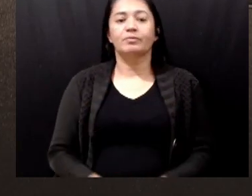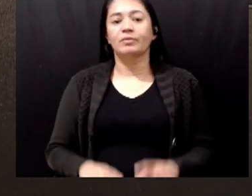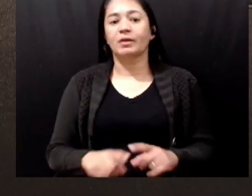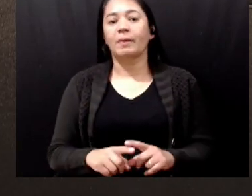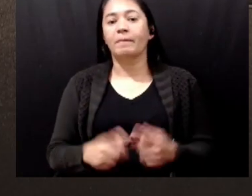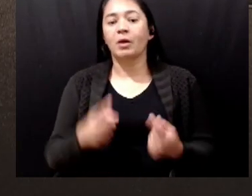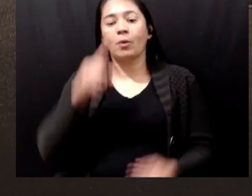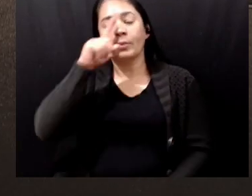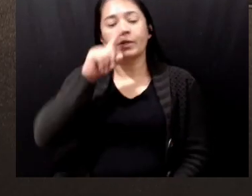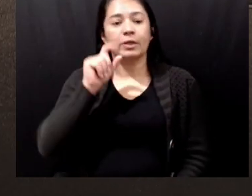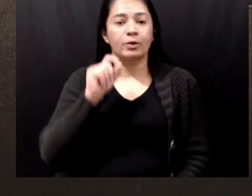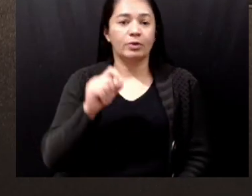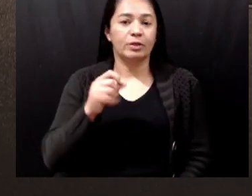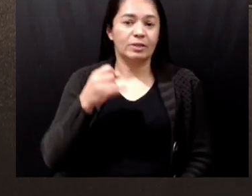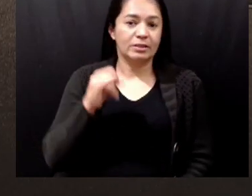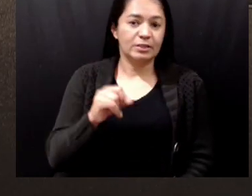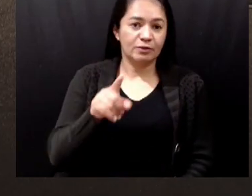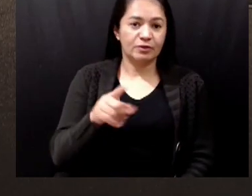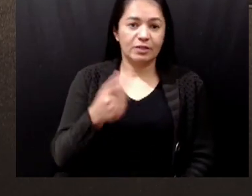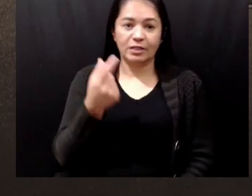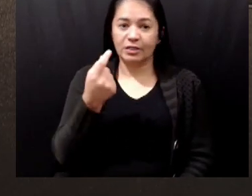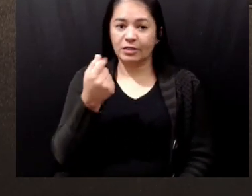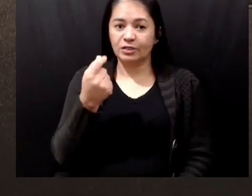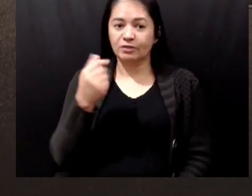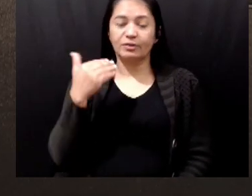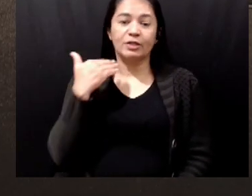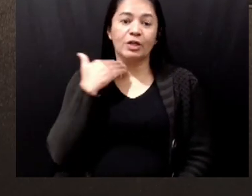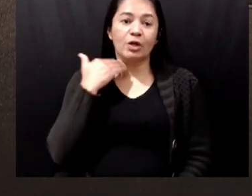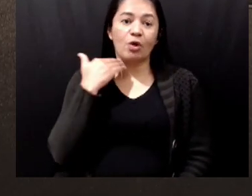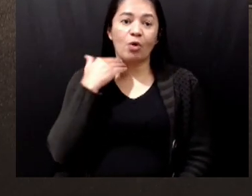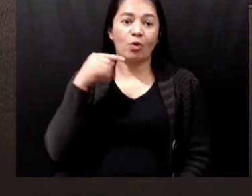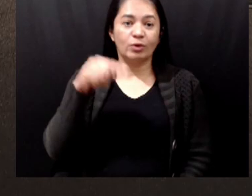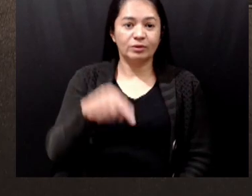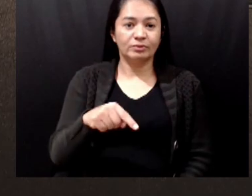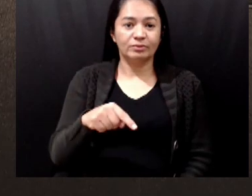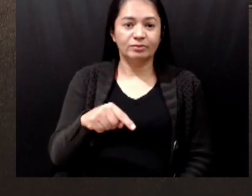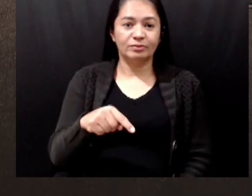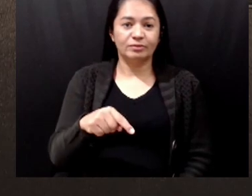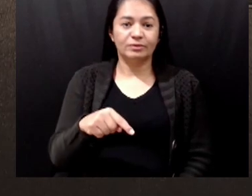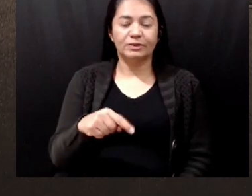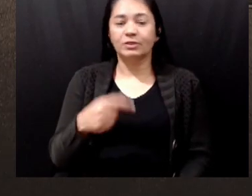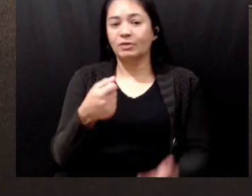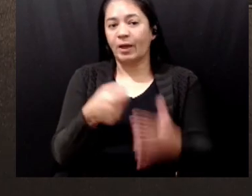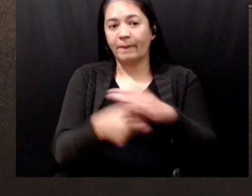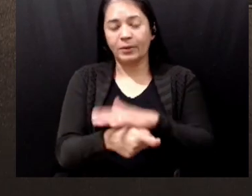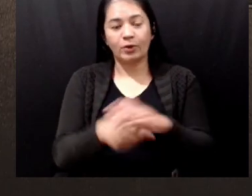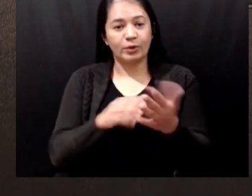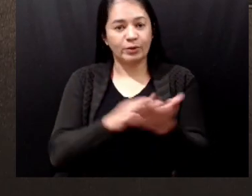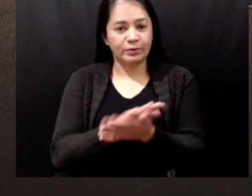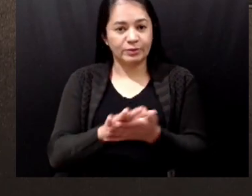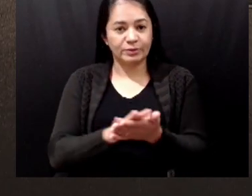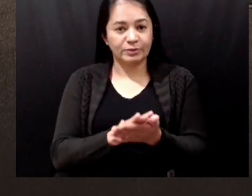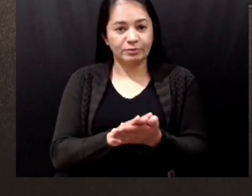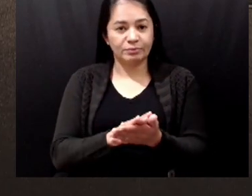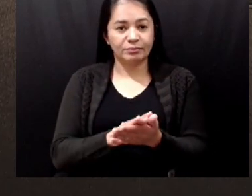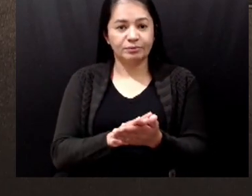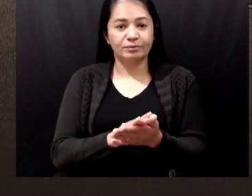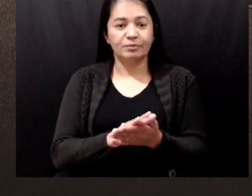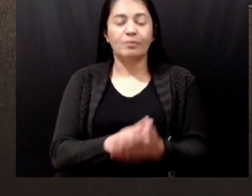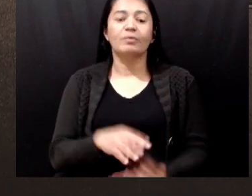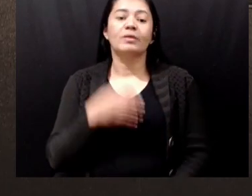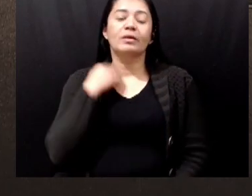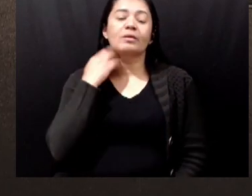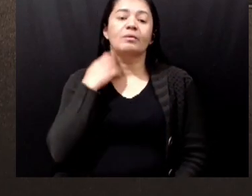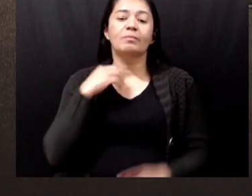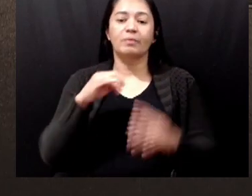tiver dinheiro em conta dessa corretora, esse valor que não está aplicado, não está imobilizado, eu digo imobilizado não é um imóvel, né, mas num